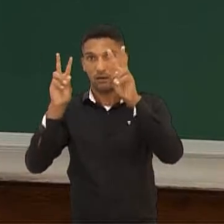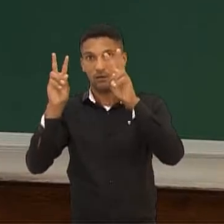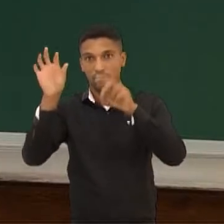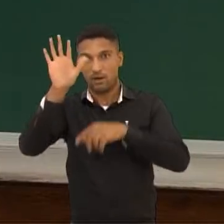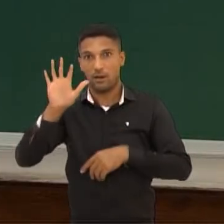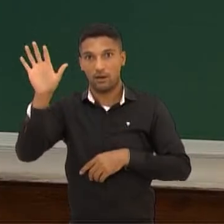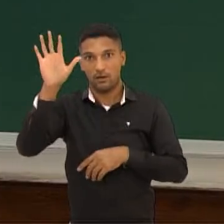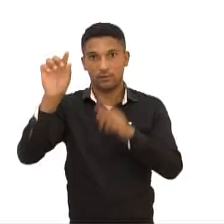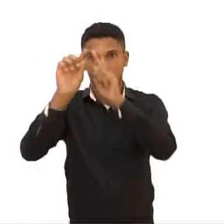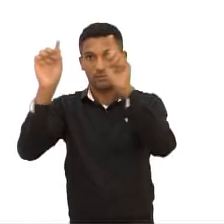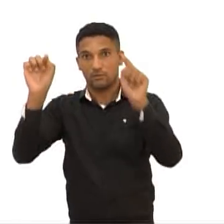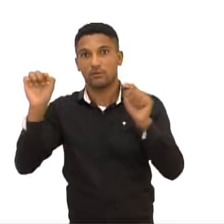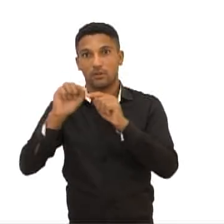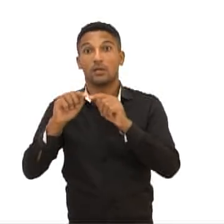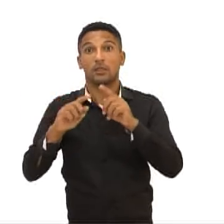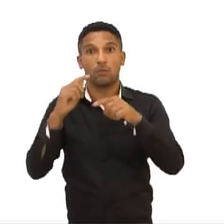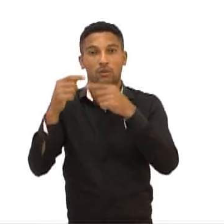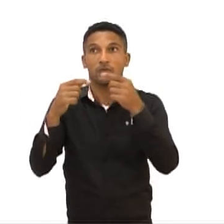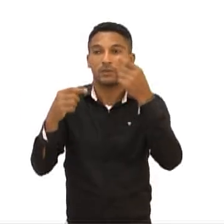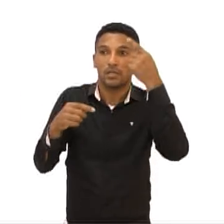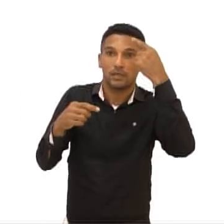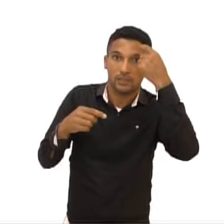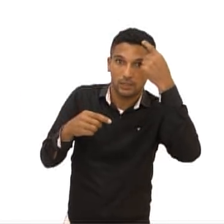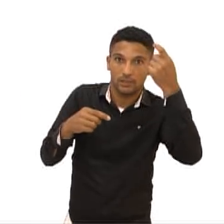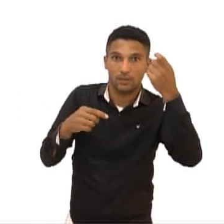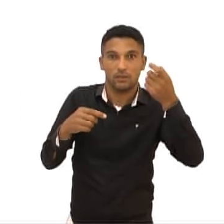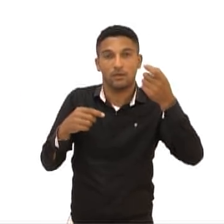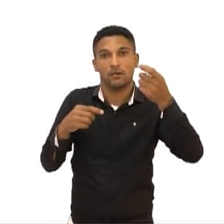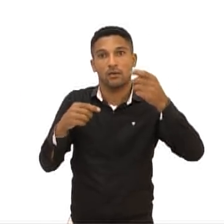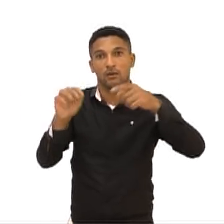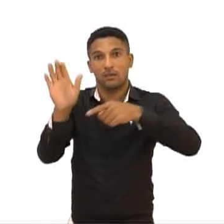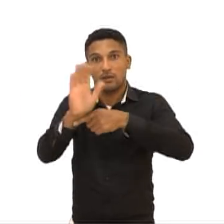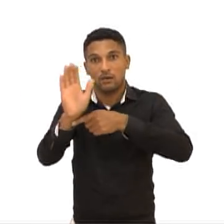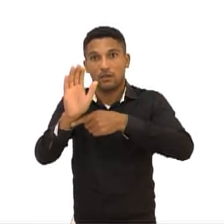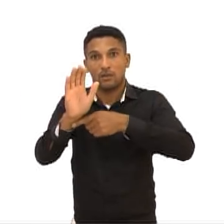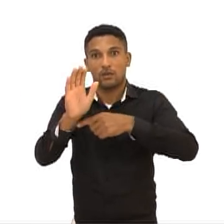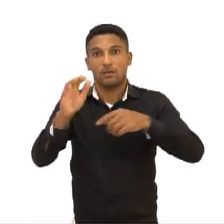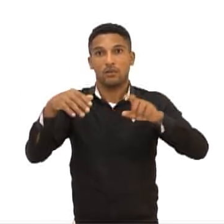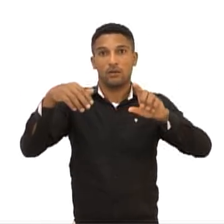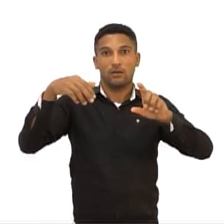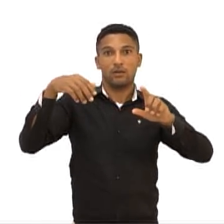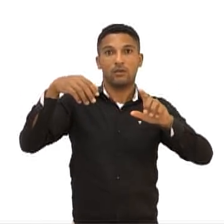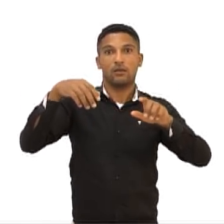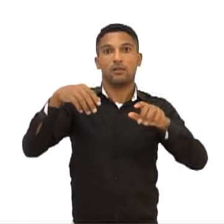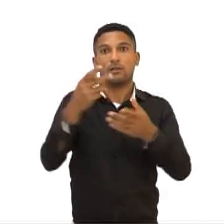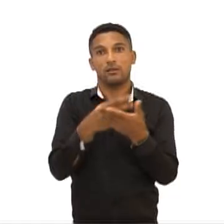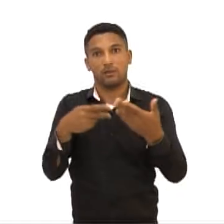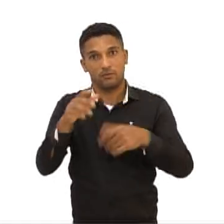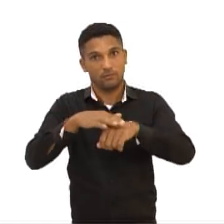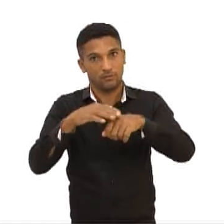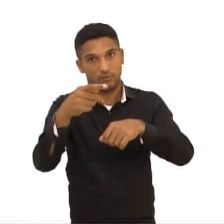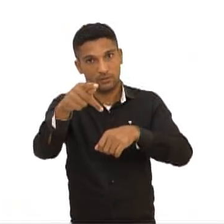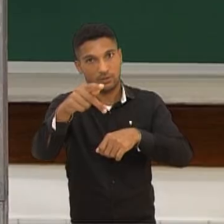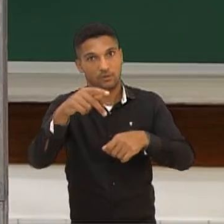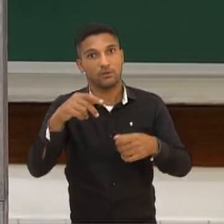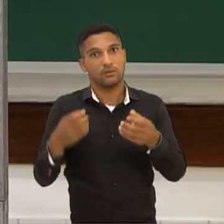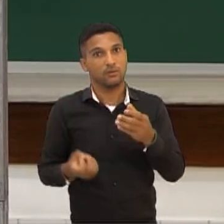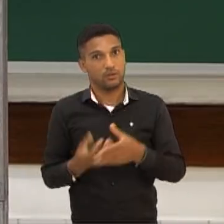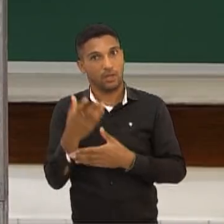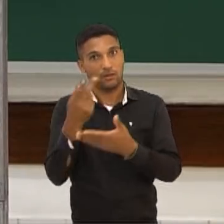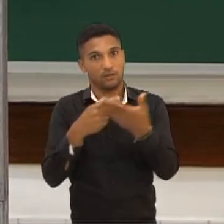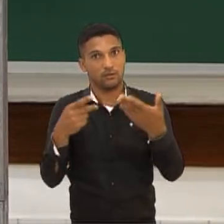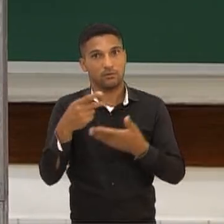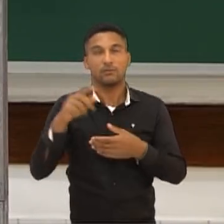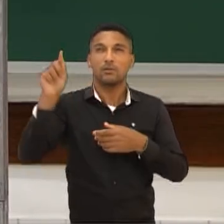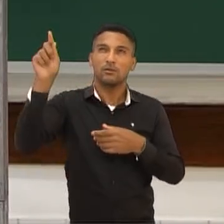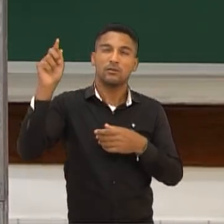dança, música, pintura ou desenho. Crie através da sua verdade, da sua poética pessoal, né? Boa criação. Na aula